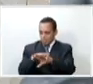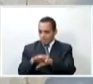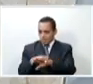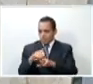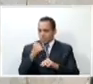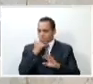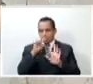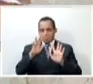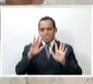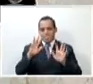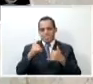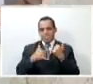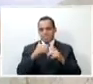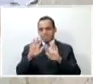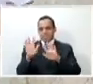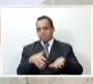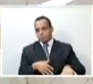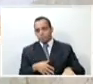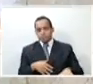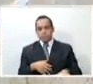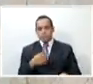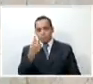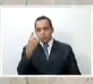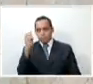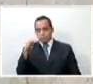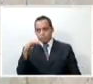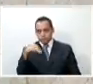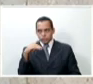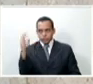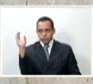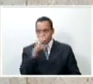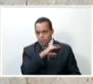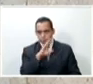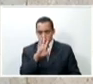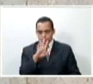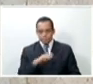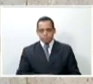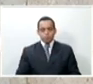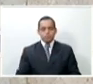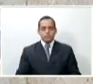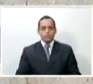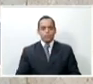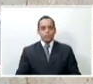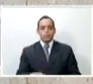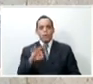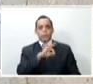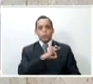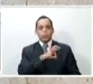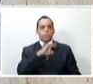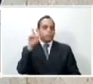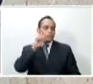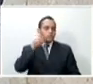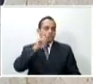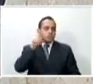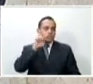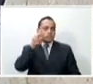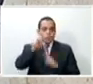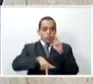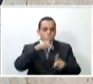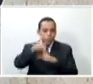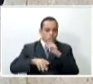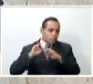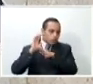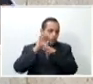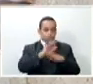parte. Mas enfim, presidente, só concluindo um minutinho, por gentileza, quando a polícia americana ela é valorizada pela população,